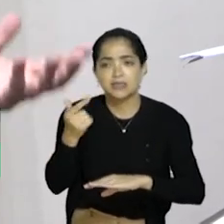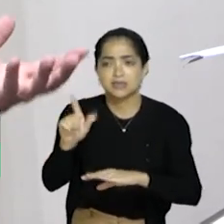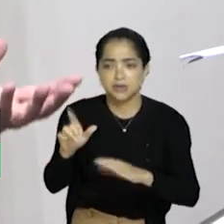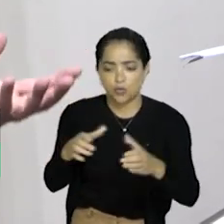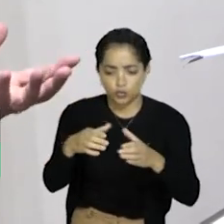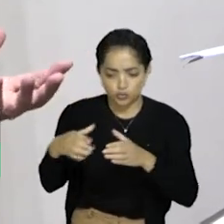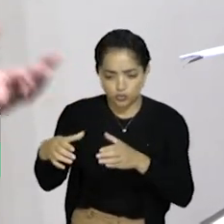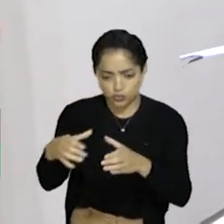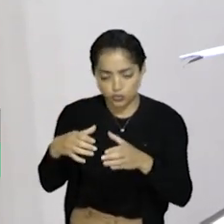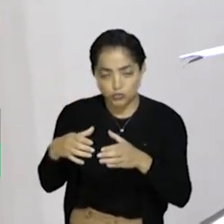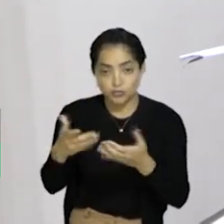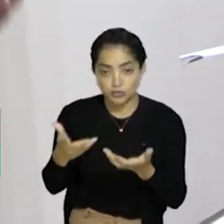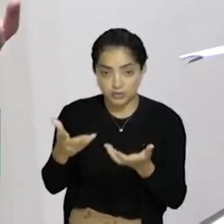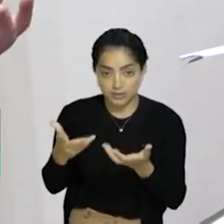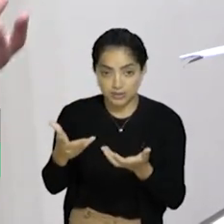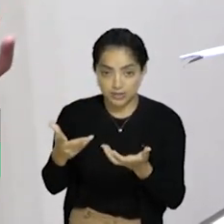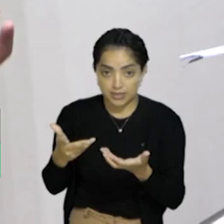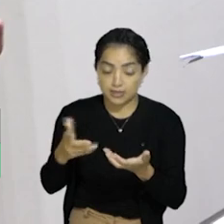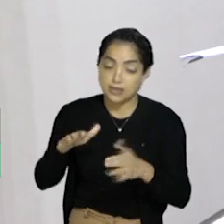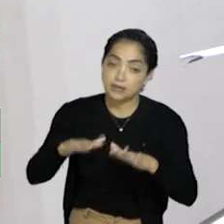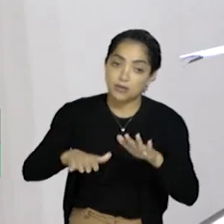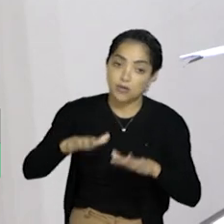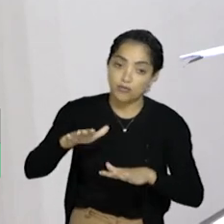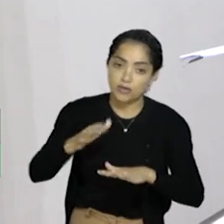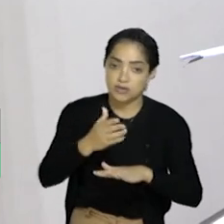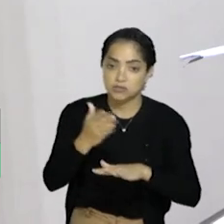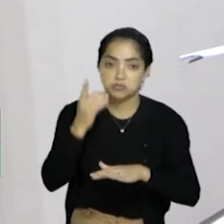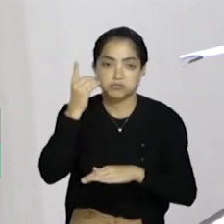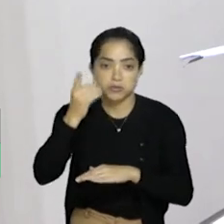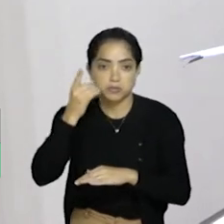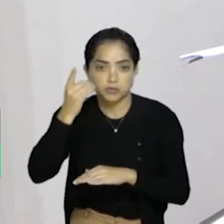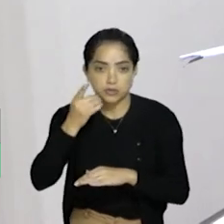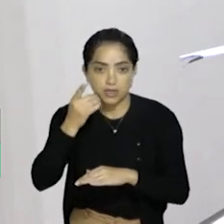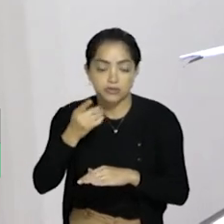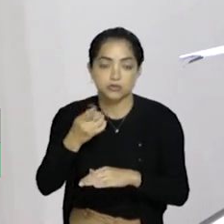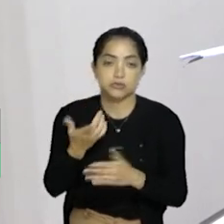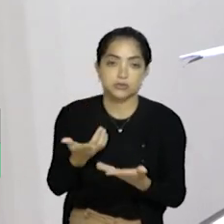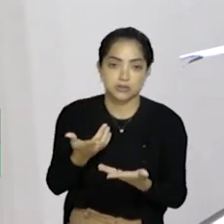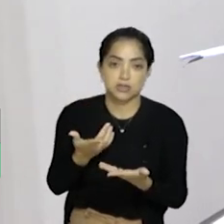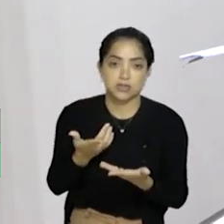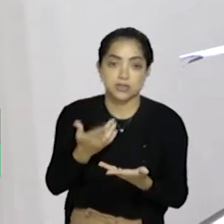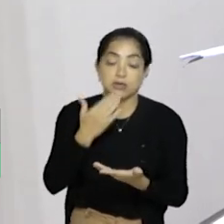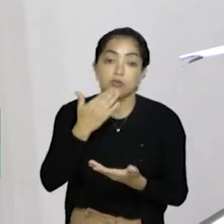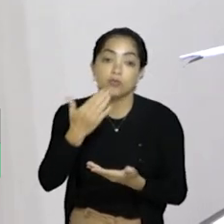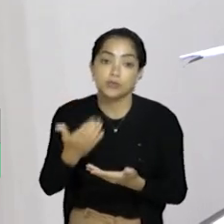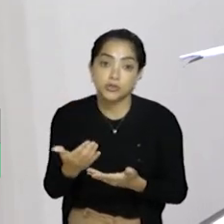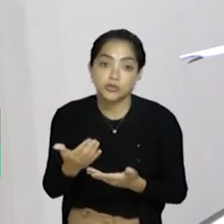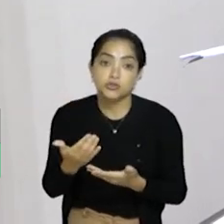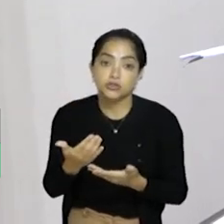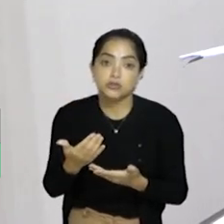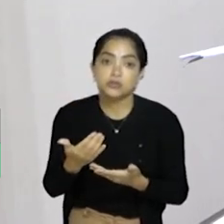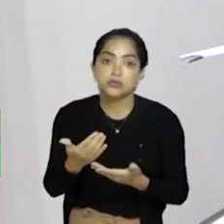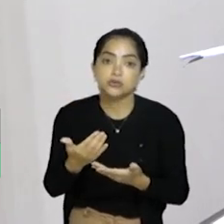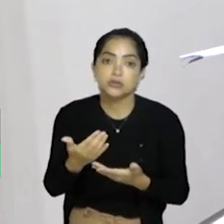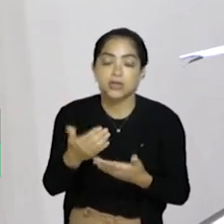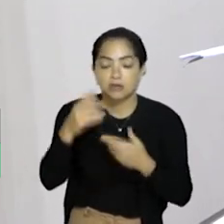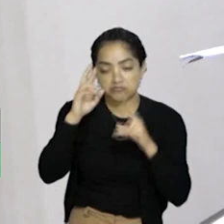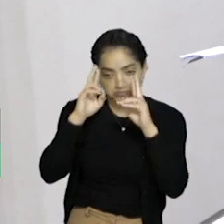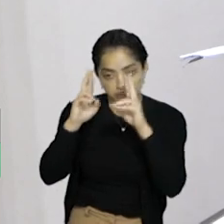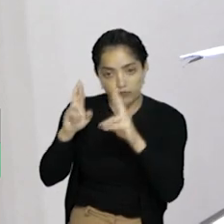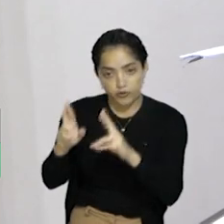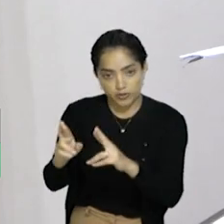é querendo talvez algum colega já tenham um pedido eu quero respeitar